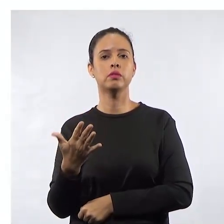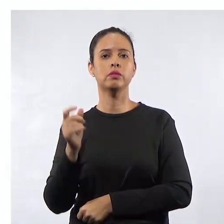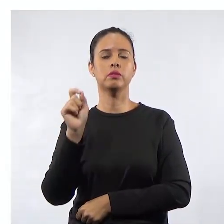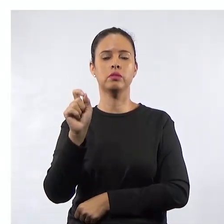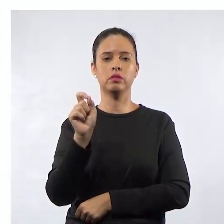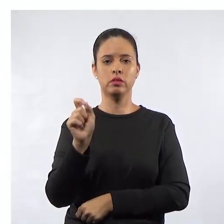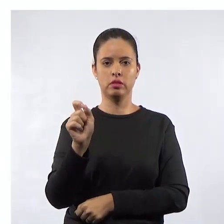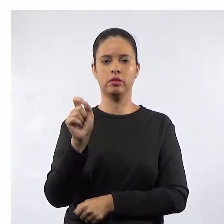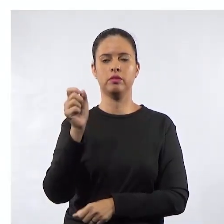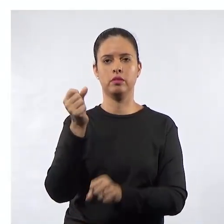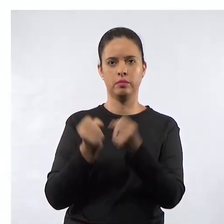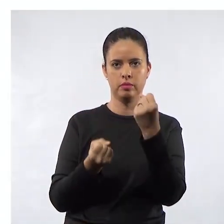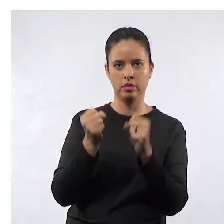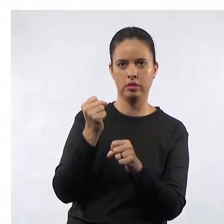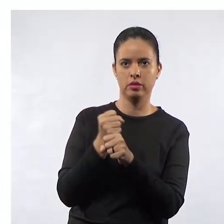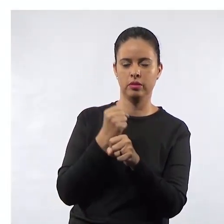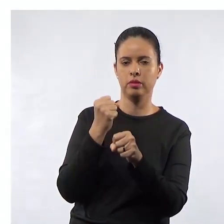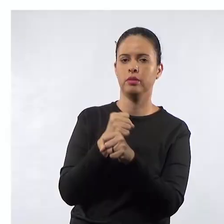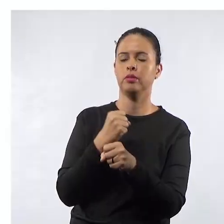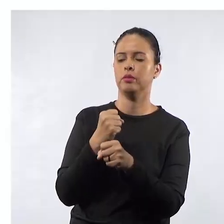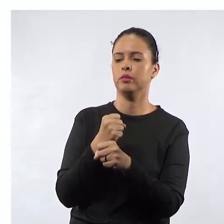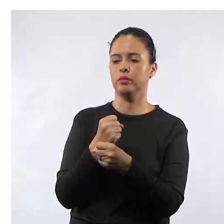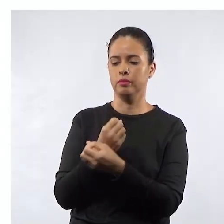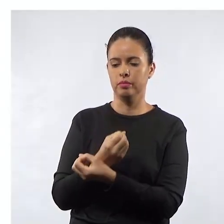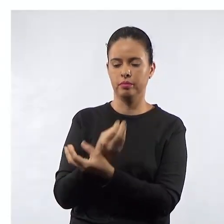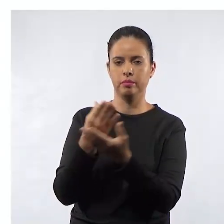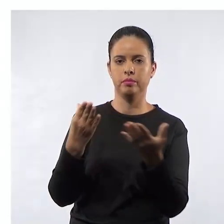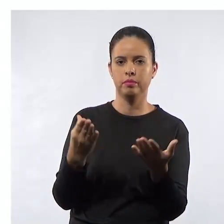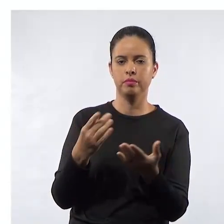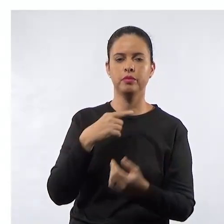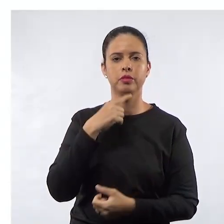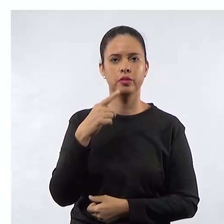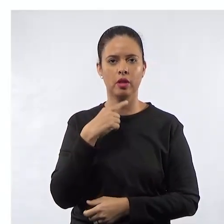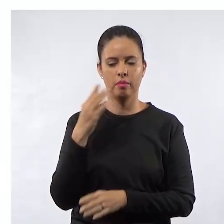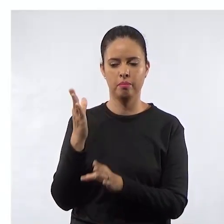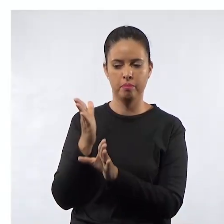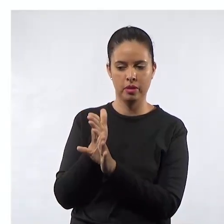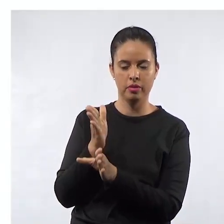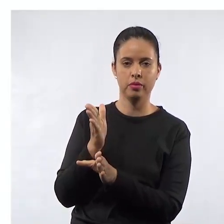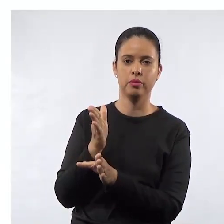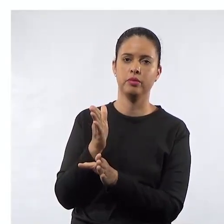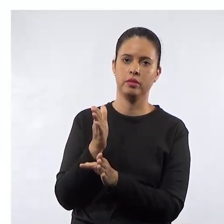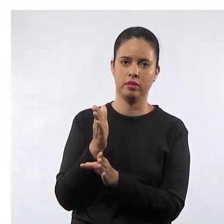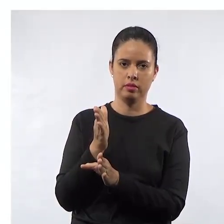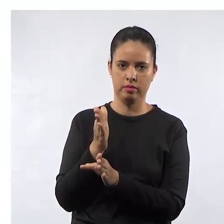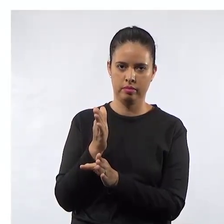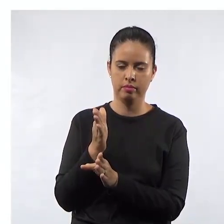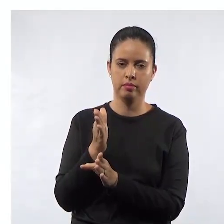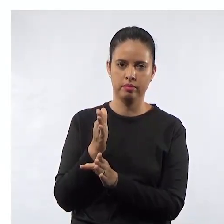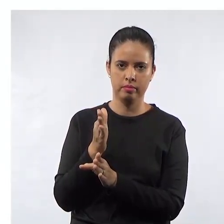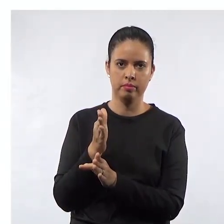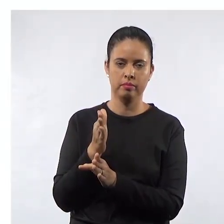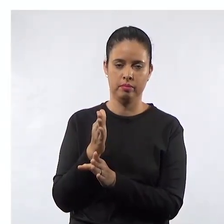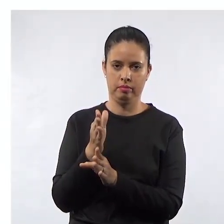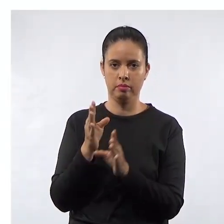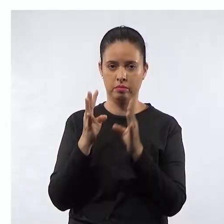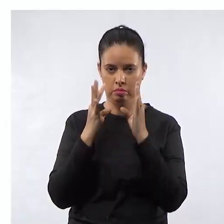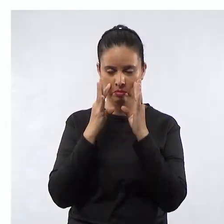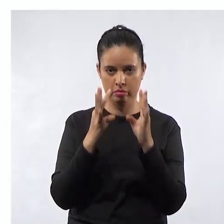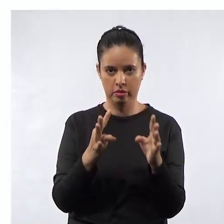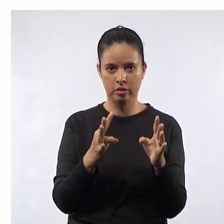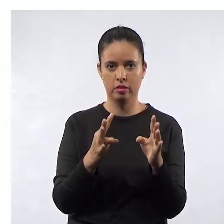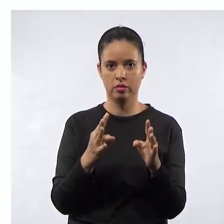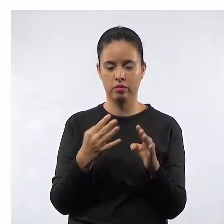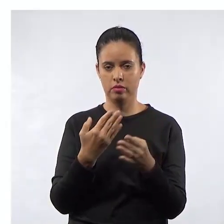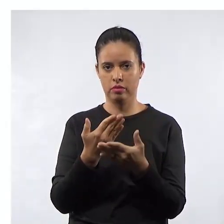o fabricante, o construtor, o produtor ou o importador não puderem ser identificados. Então, fiquem atentos aí nos